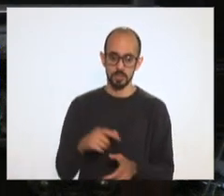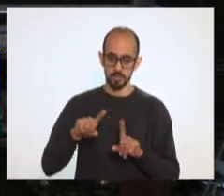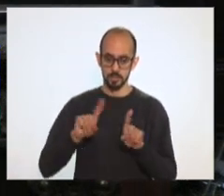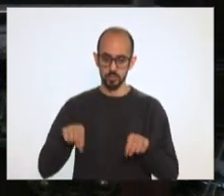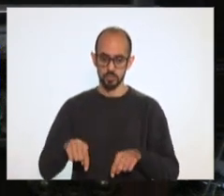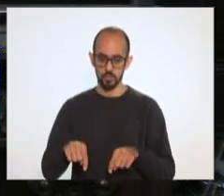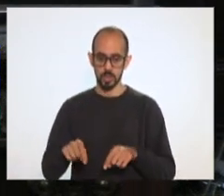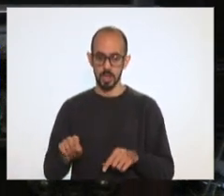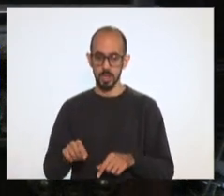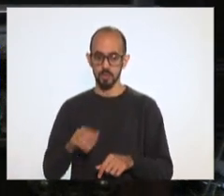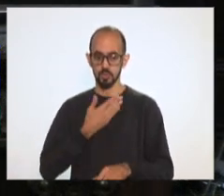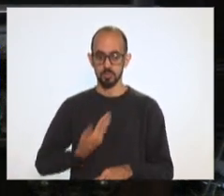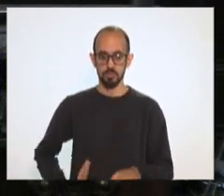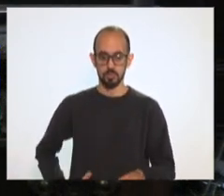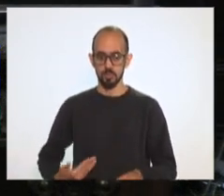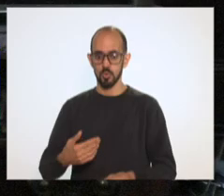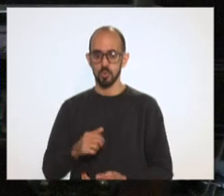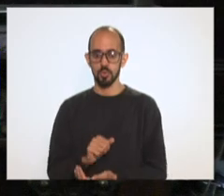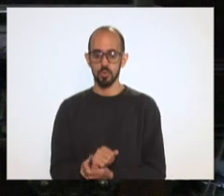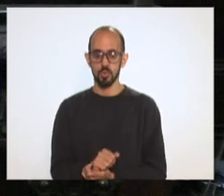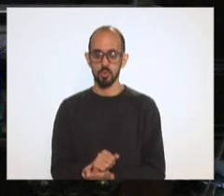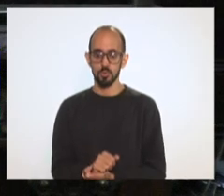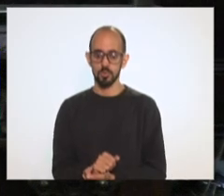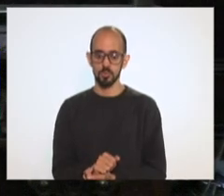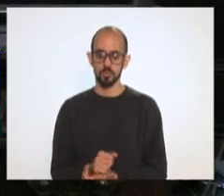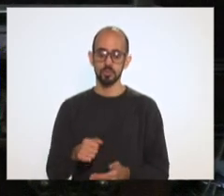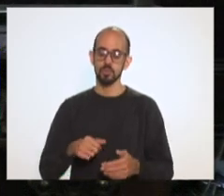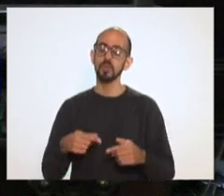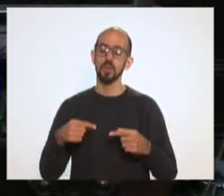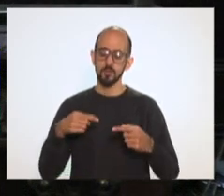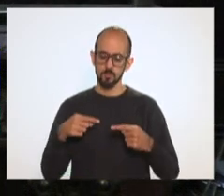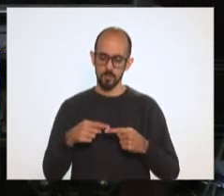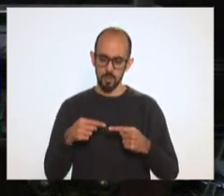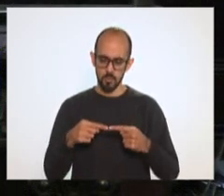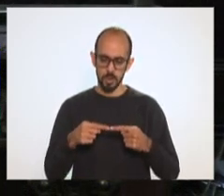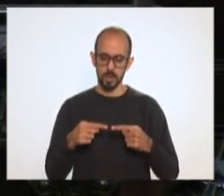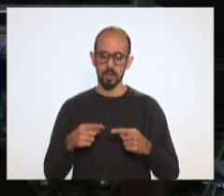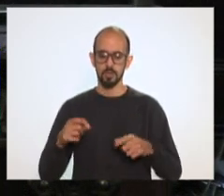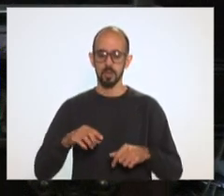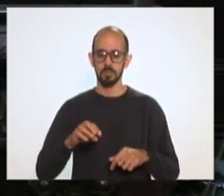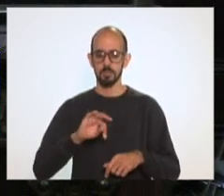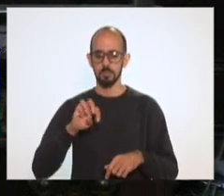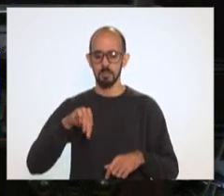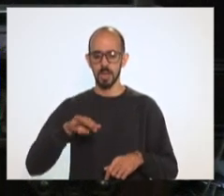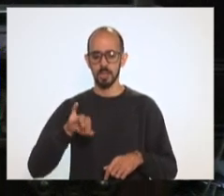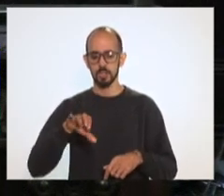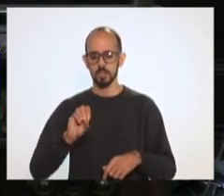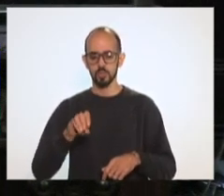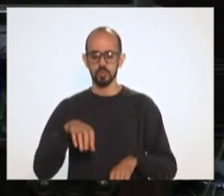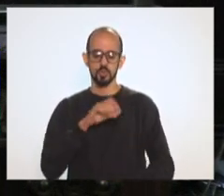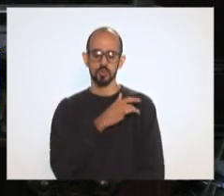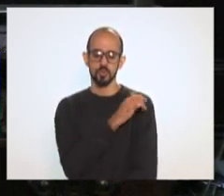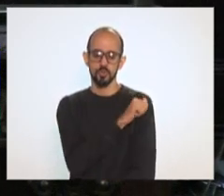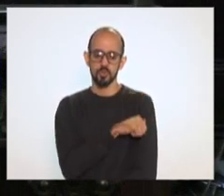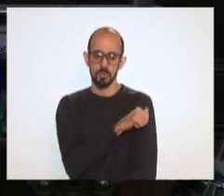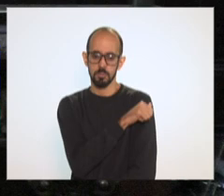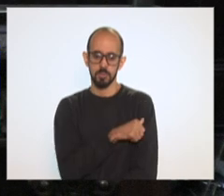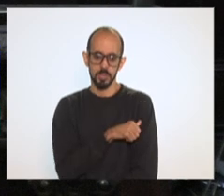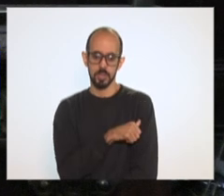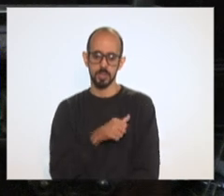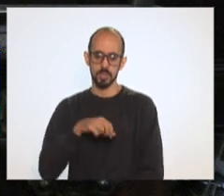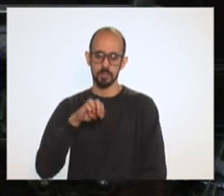favoráveis de orçamento fiscalização financeira e controle favorável relator deputado Márcio Pacheco firmeira Regiane Flávio Serafini Márcio